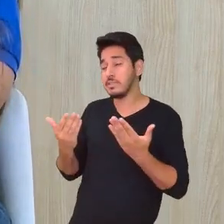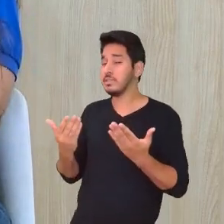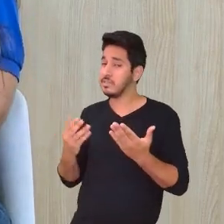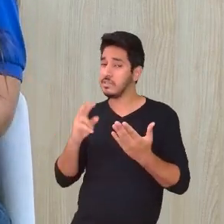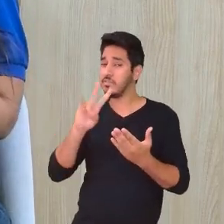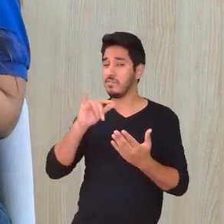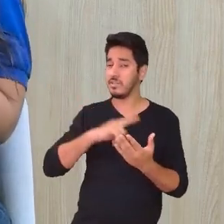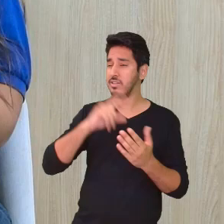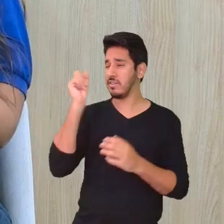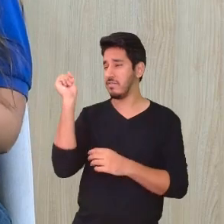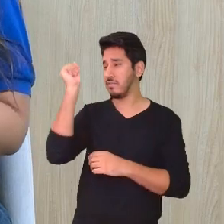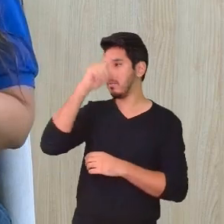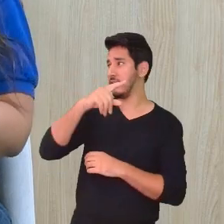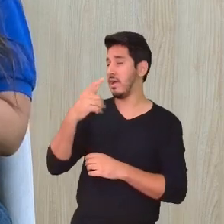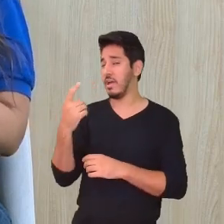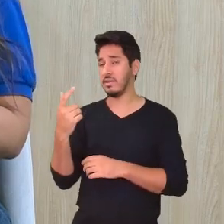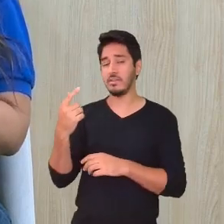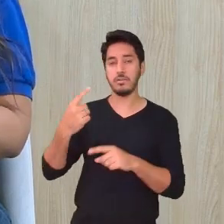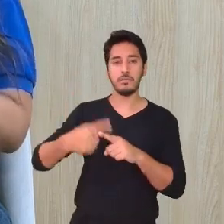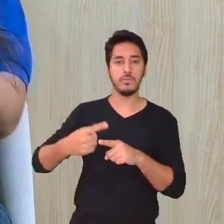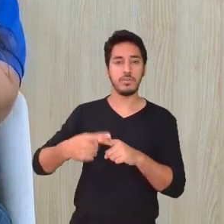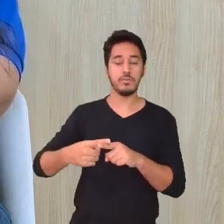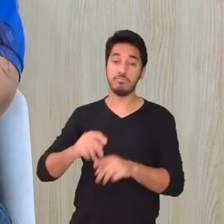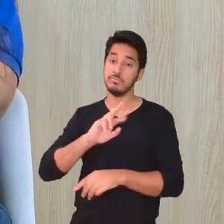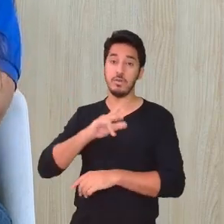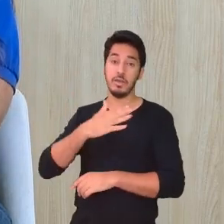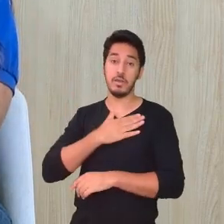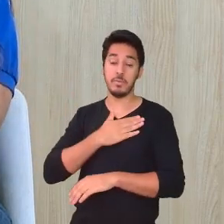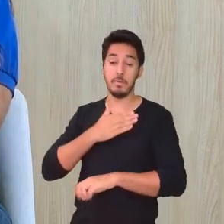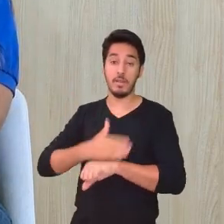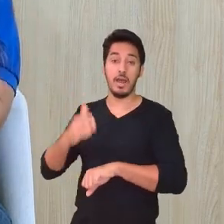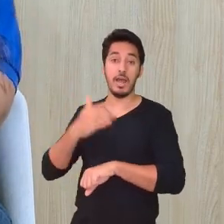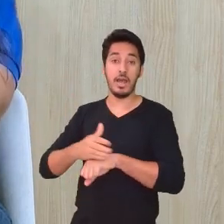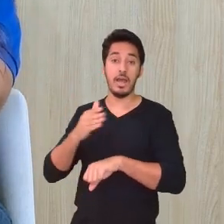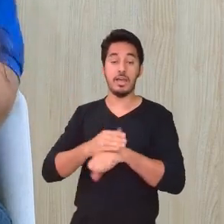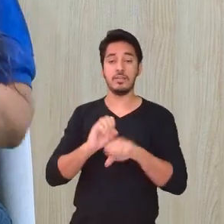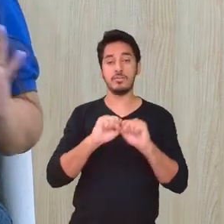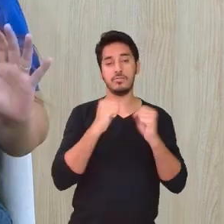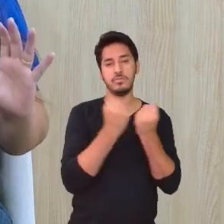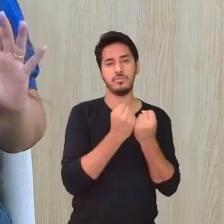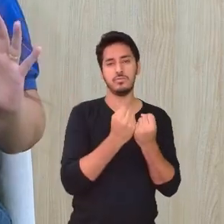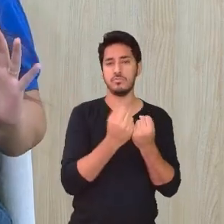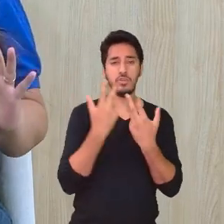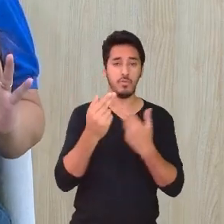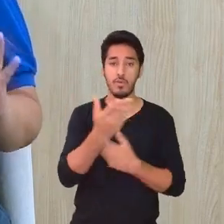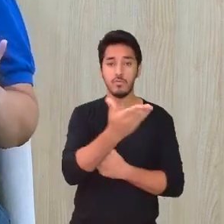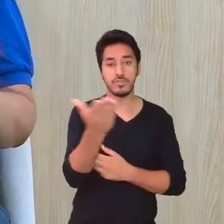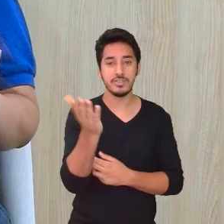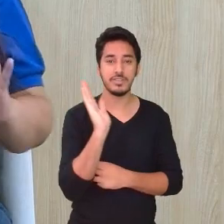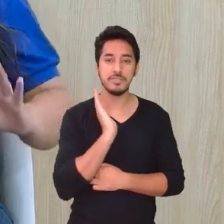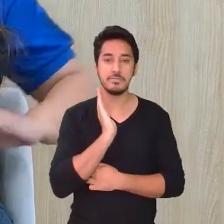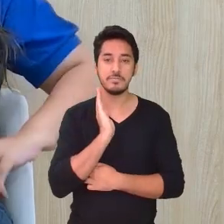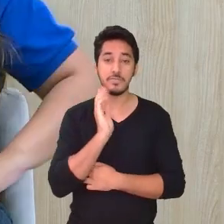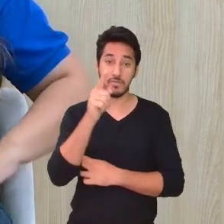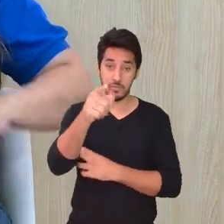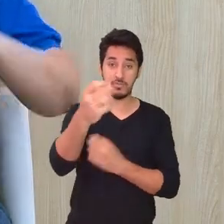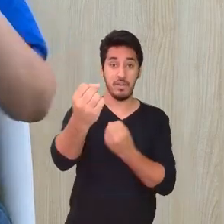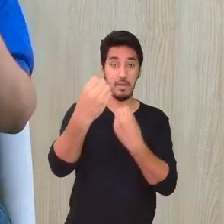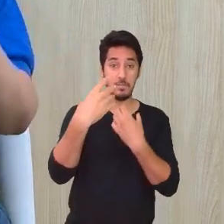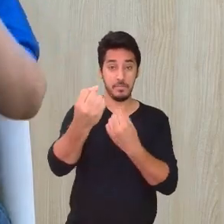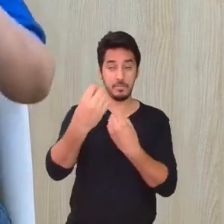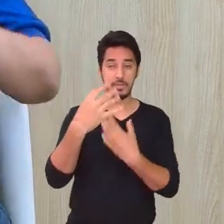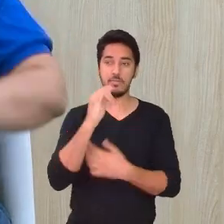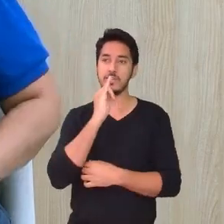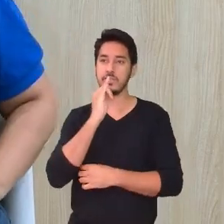um pouquinho de dificuldade. Por quê? Porque não é a minha prática social. Do mesmo jeito são vocês. Eles vão ensinar a gente,